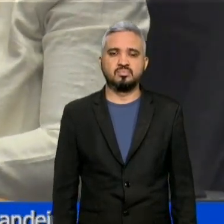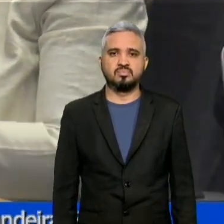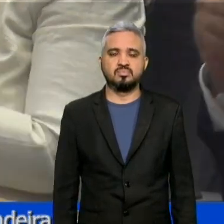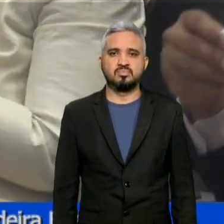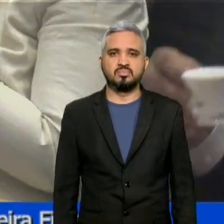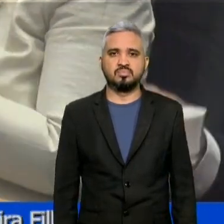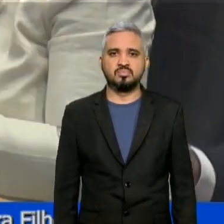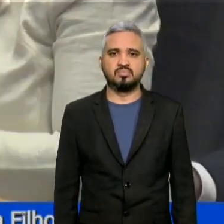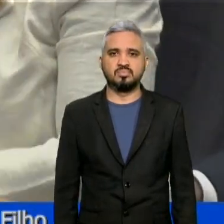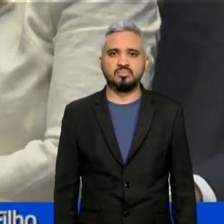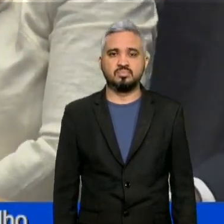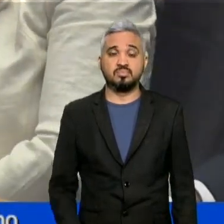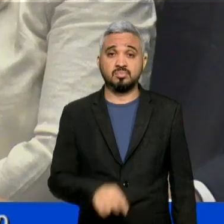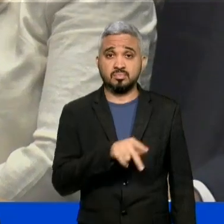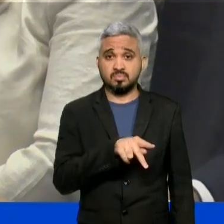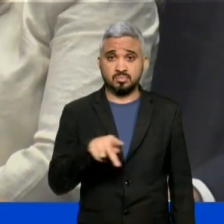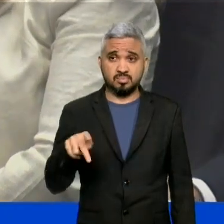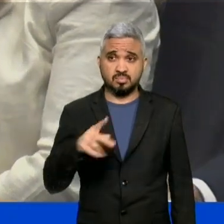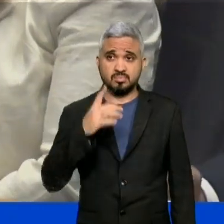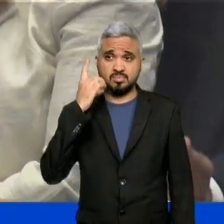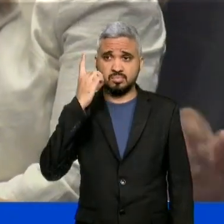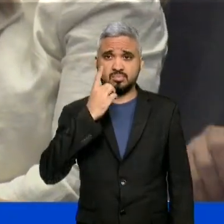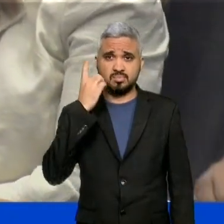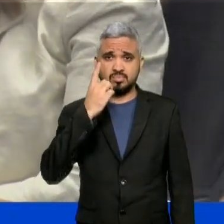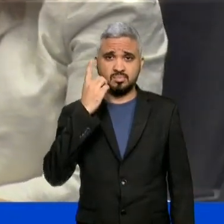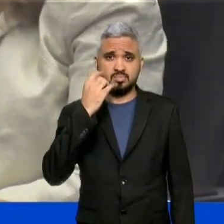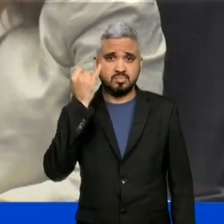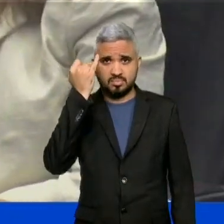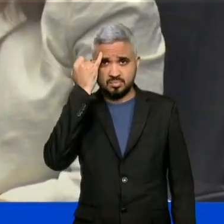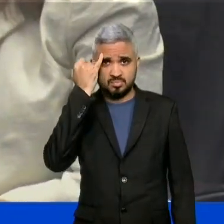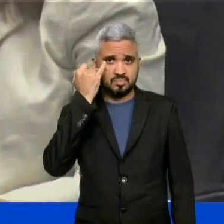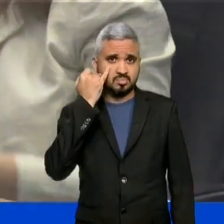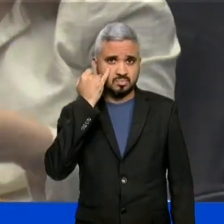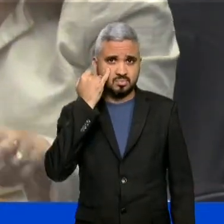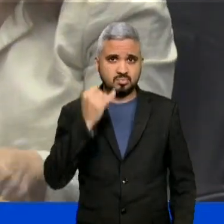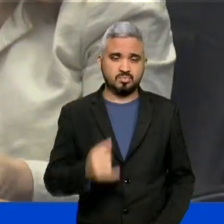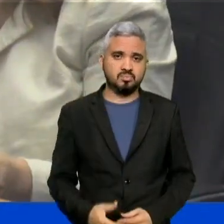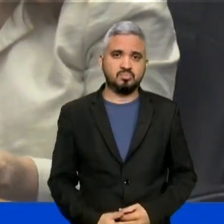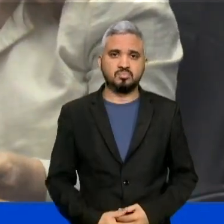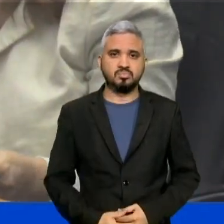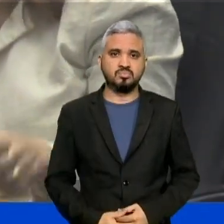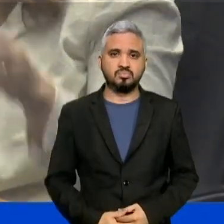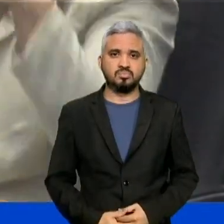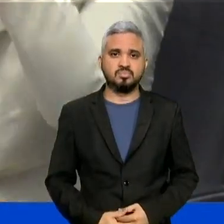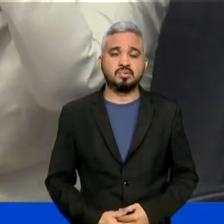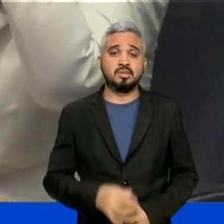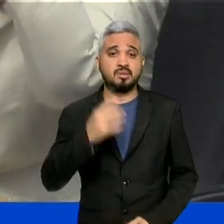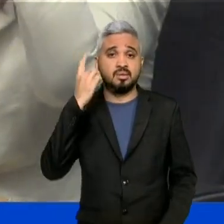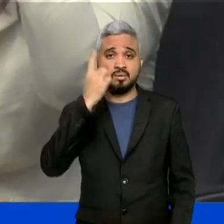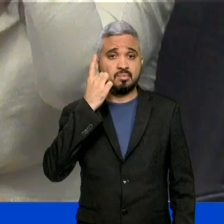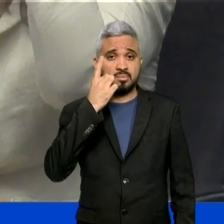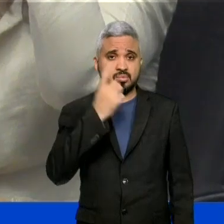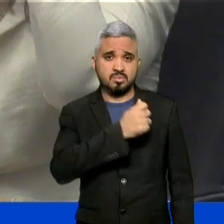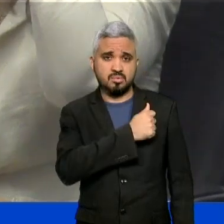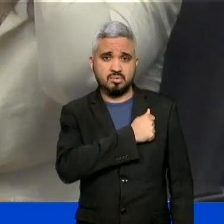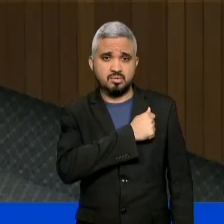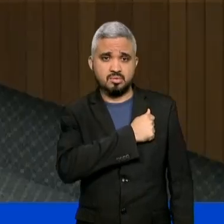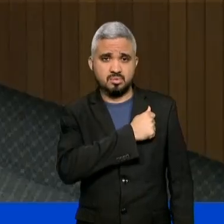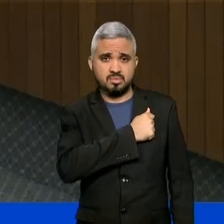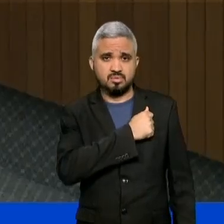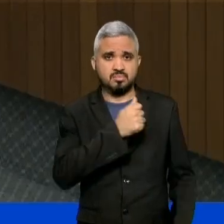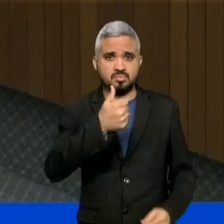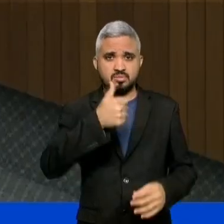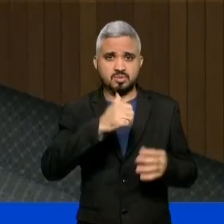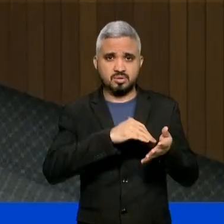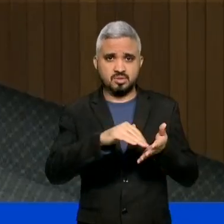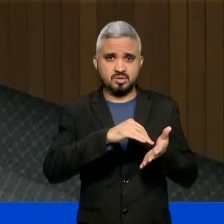Senhora presidente, deputado Iracema, deputados Antônio Pereira, primeiro secretário, deputado